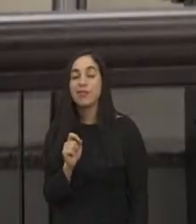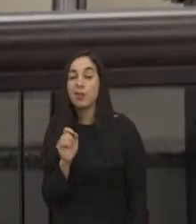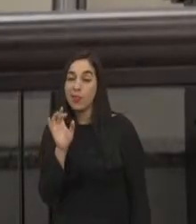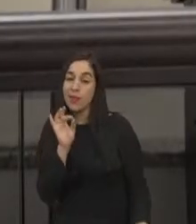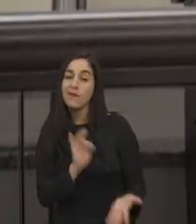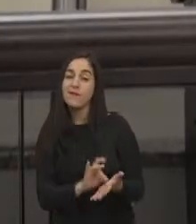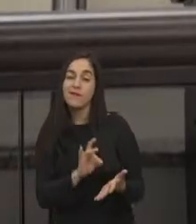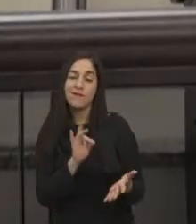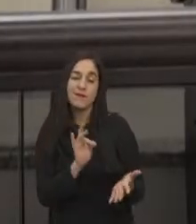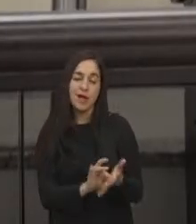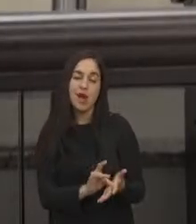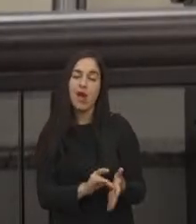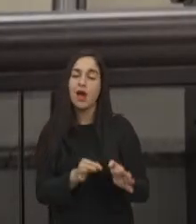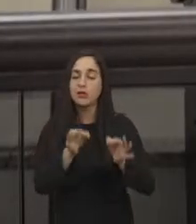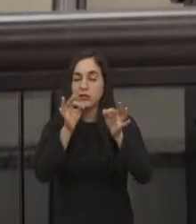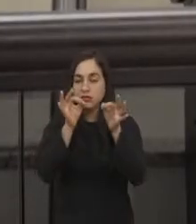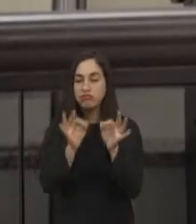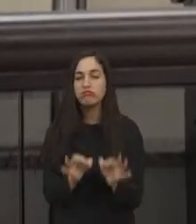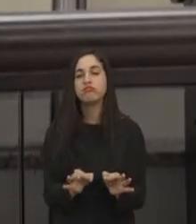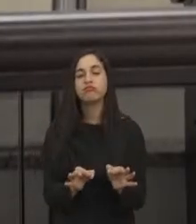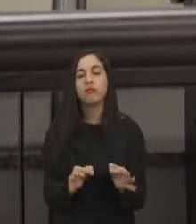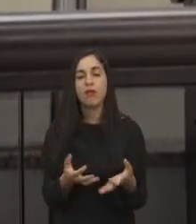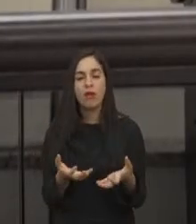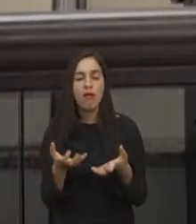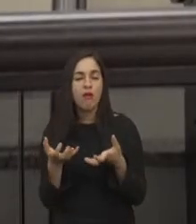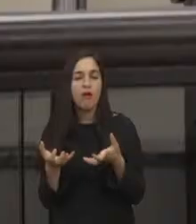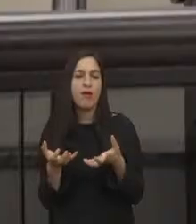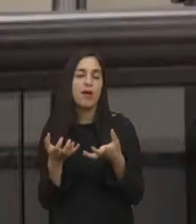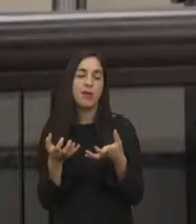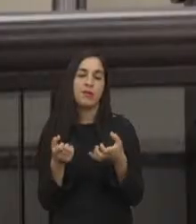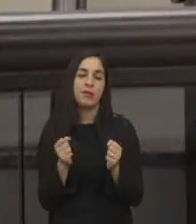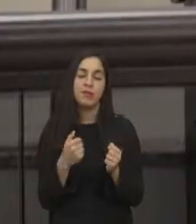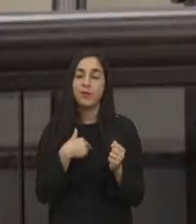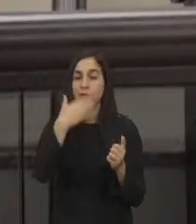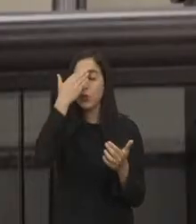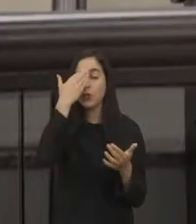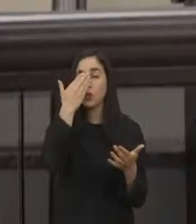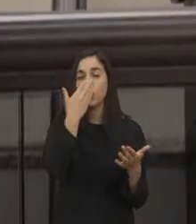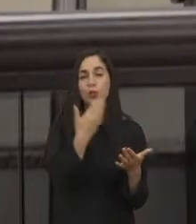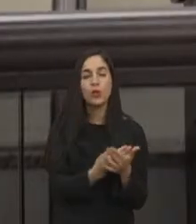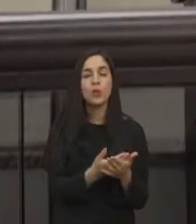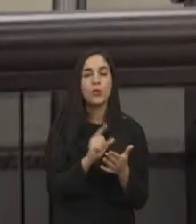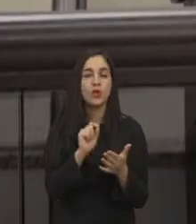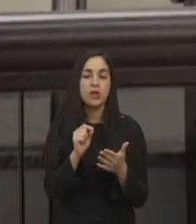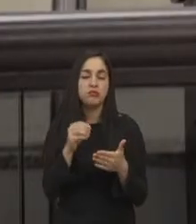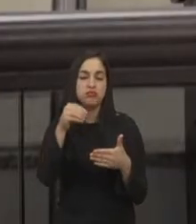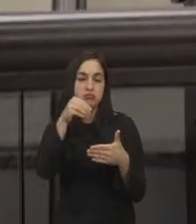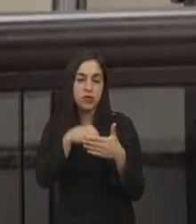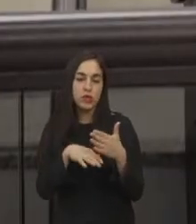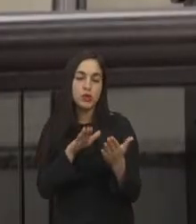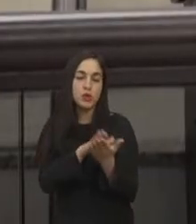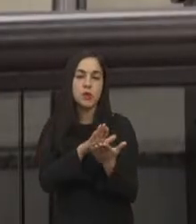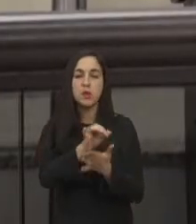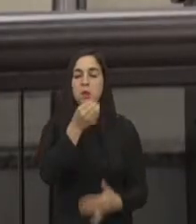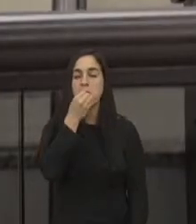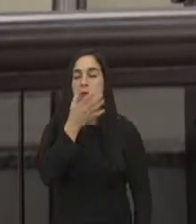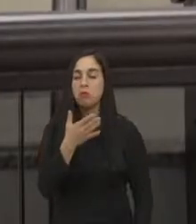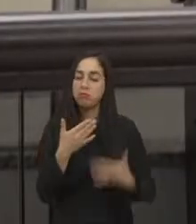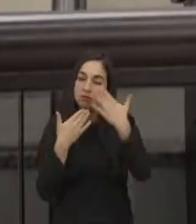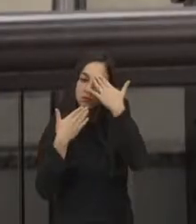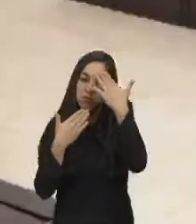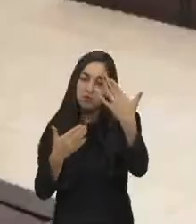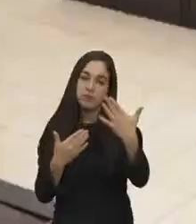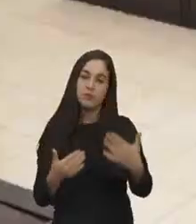super pontual, super interessante, que acredito que vai agregar muito aqui para a cidade de Jacareí. Obrigada.